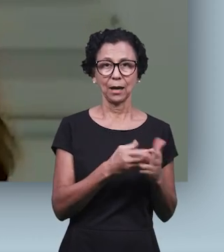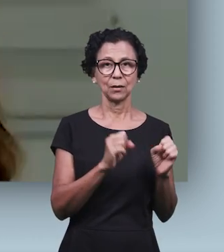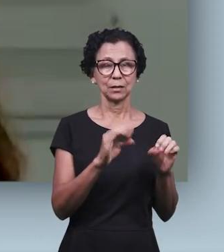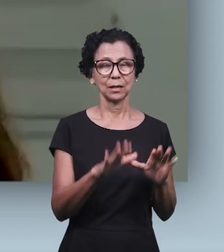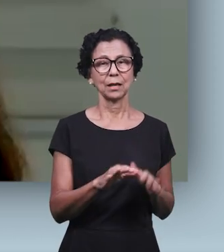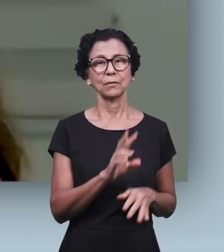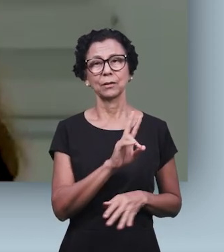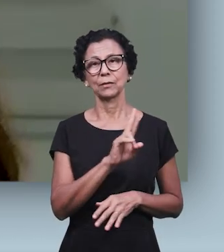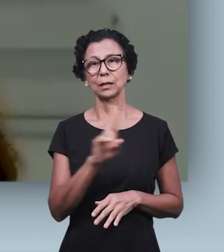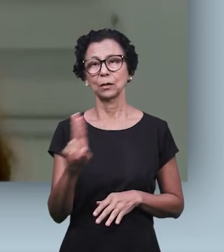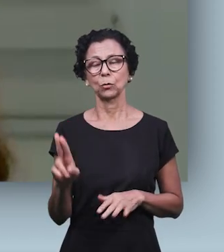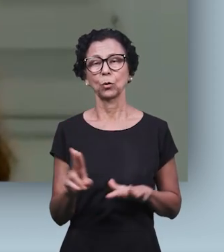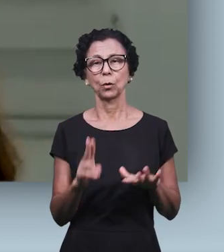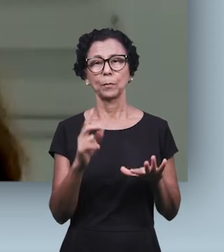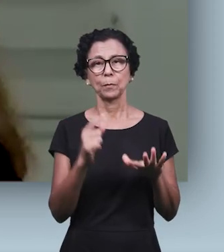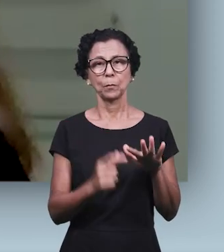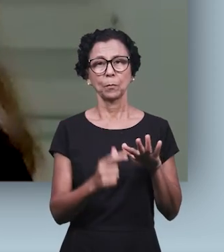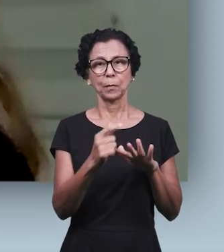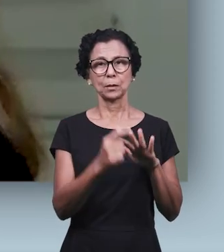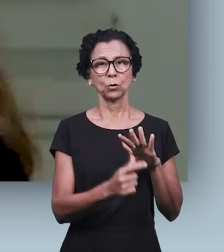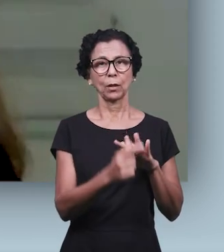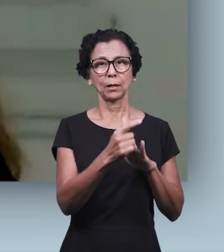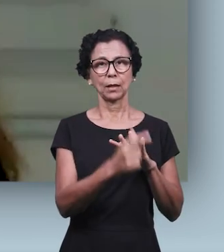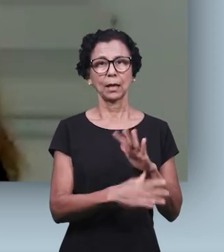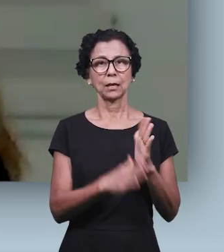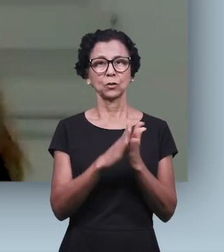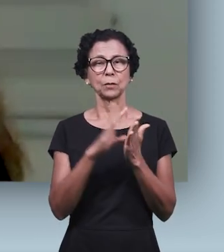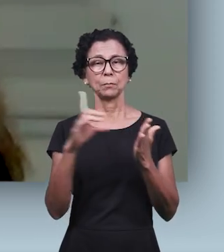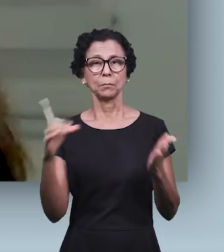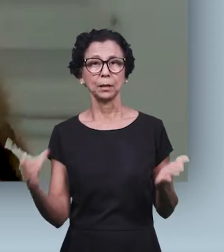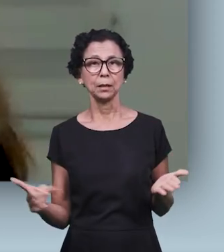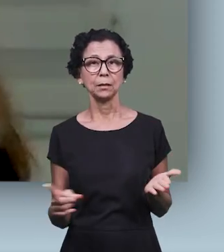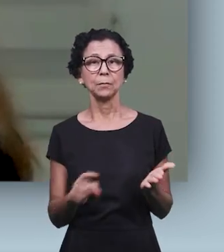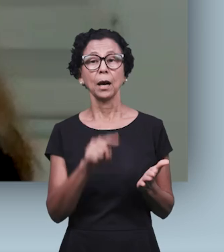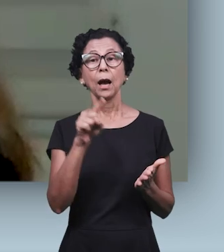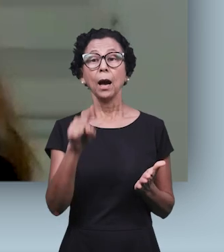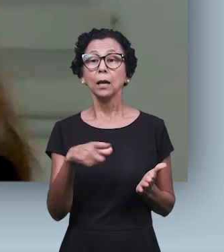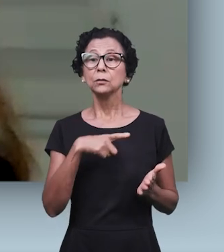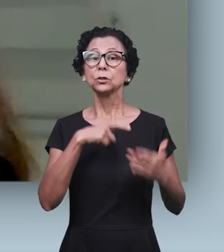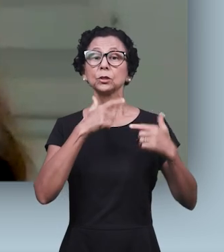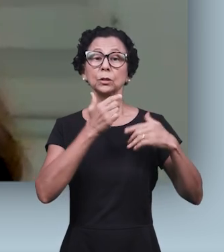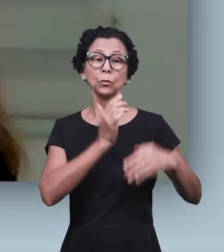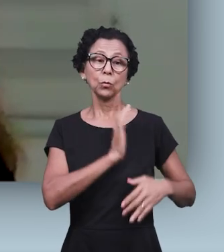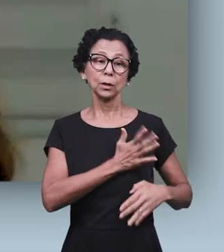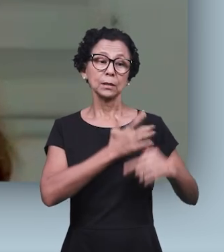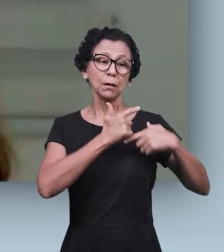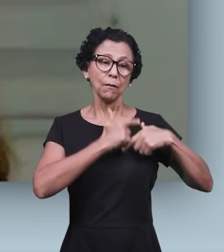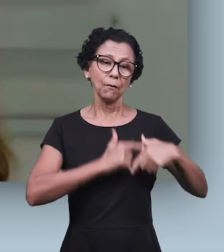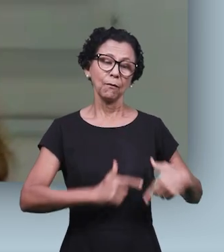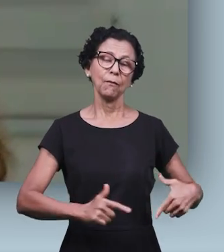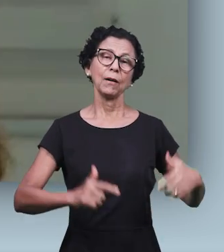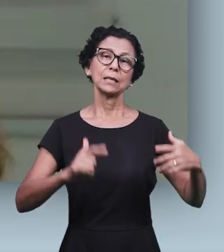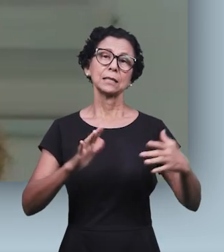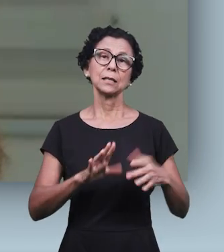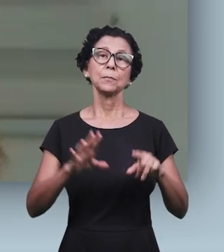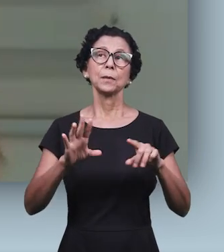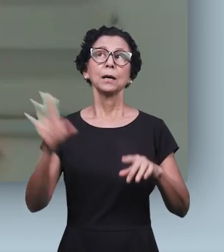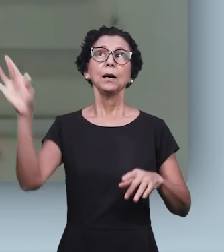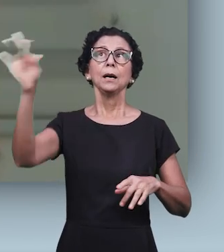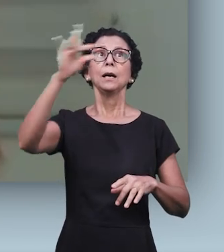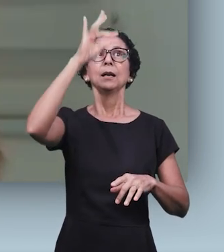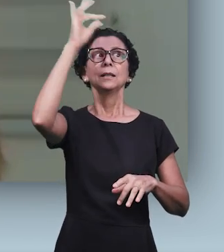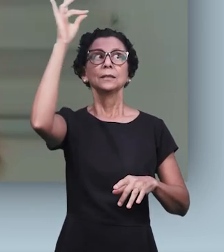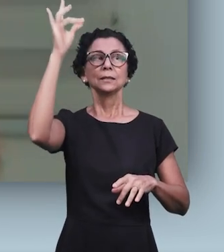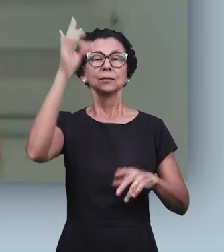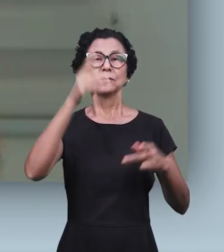personagens, né? Aí vão falar, né? Simão, e aí eles tinham o coração vazio. Então naquele momento, eles foram alcançados pelo